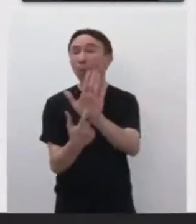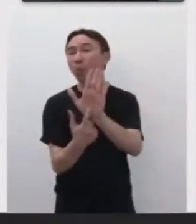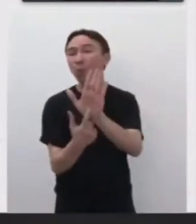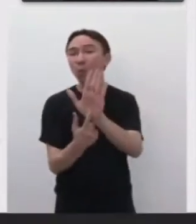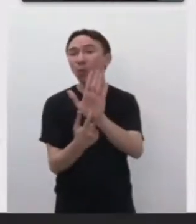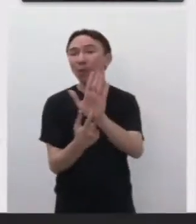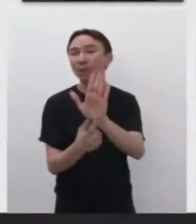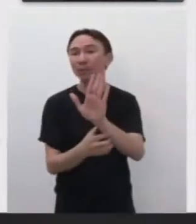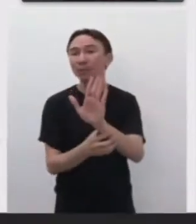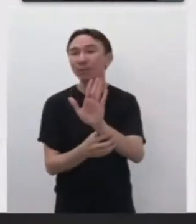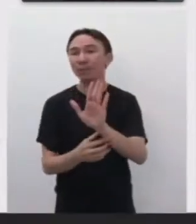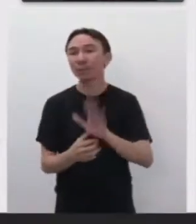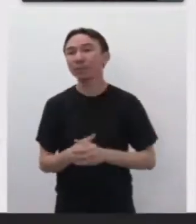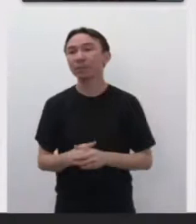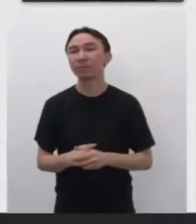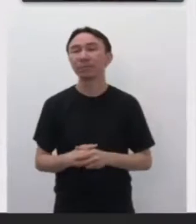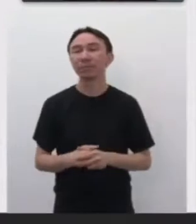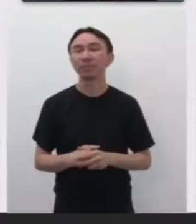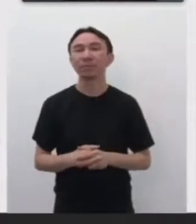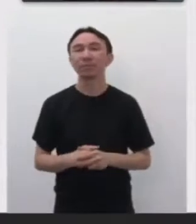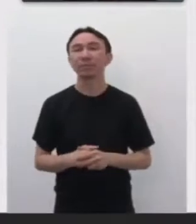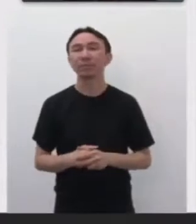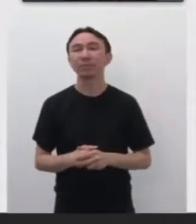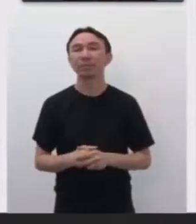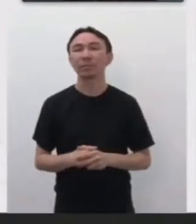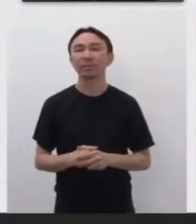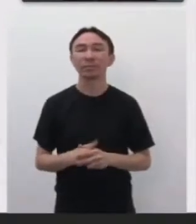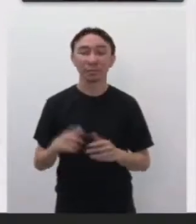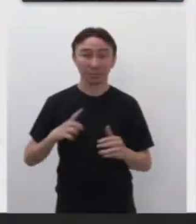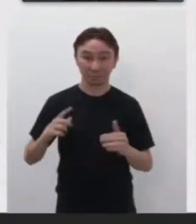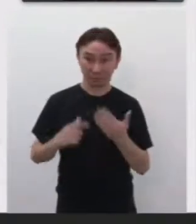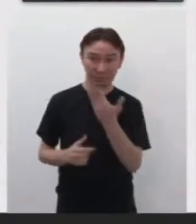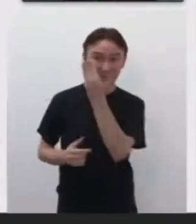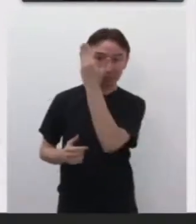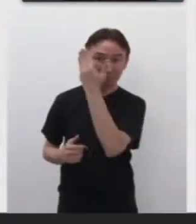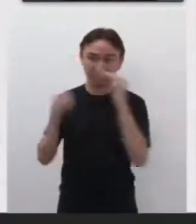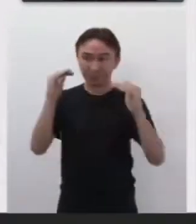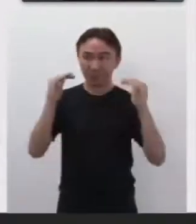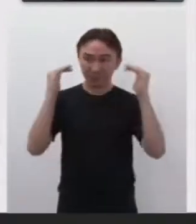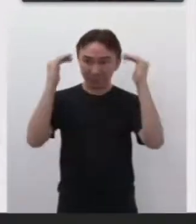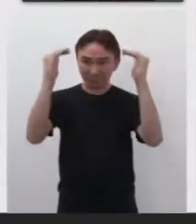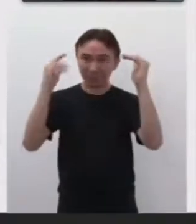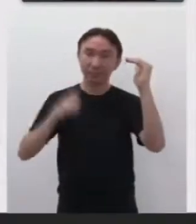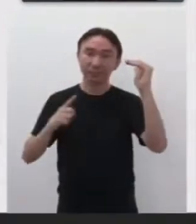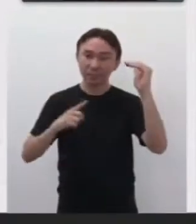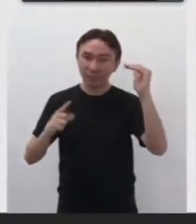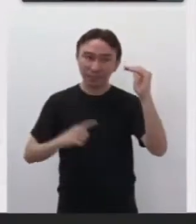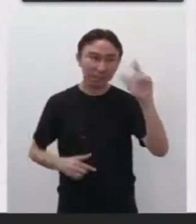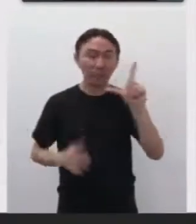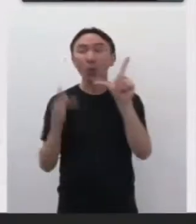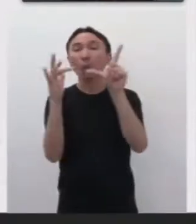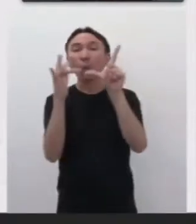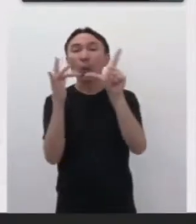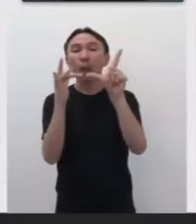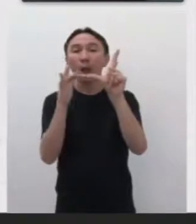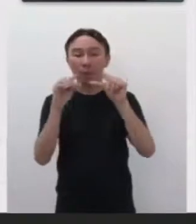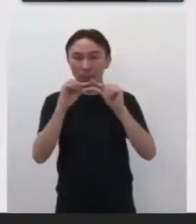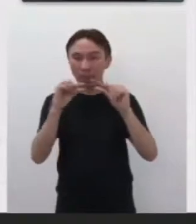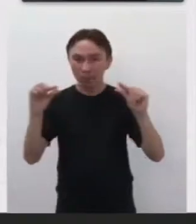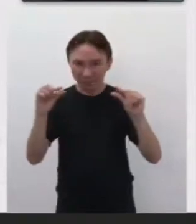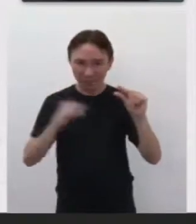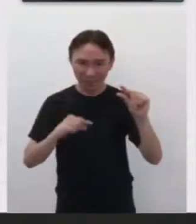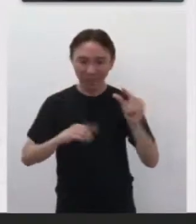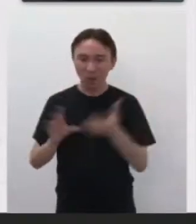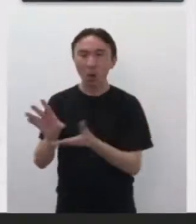Se você vier aqui, olha, você tem aqui em cima o link. Se você der um Ctrl+C aqui nesse